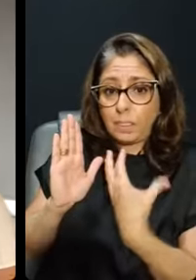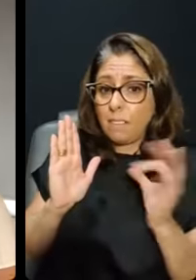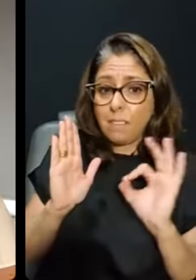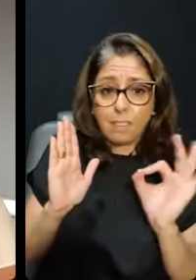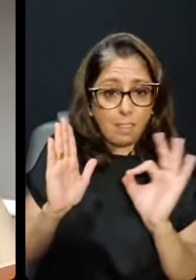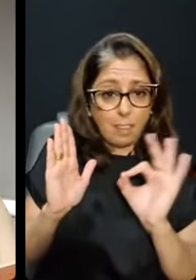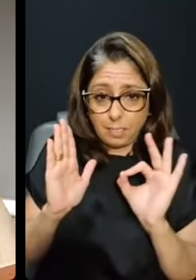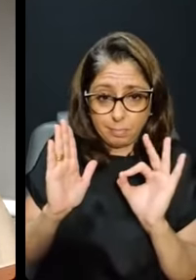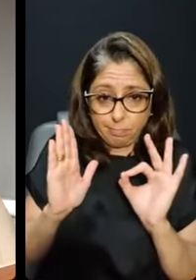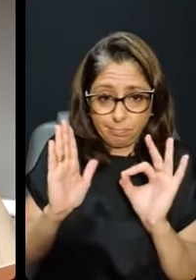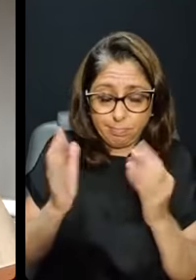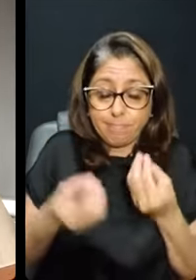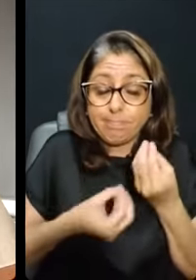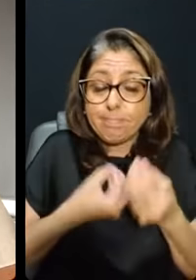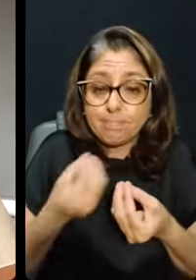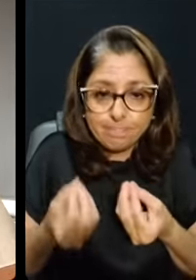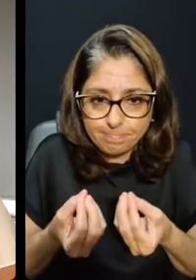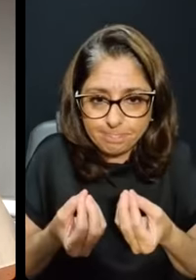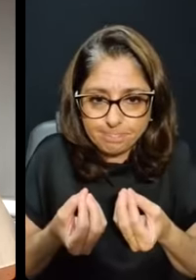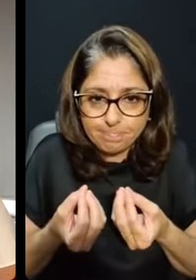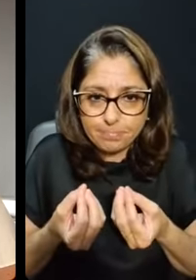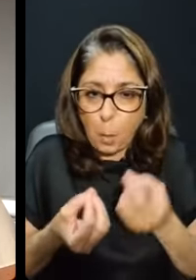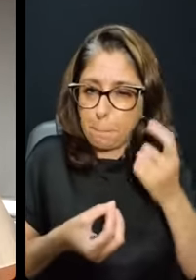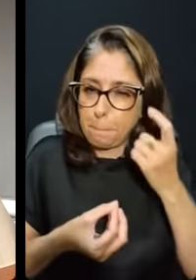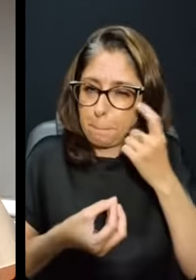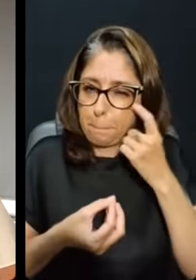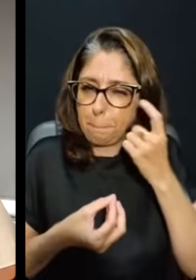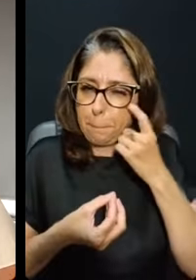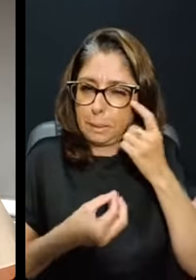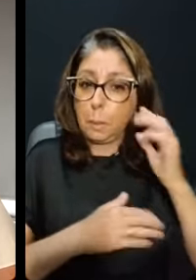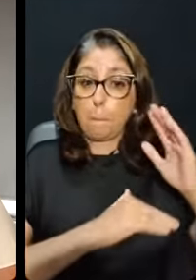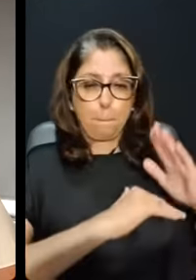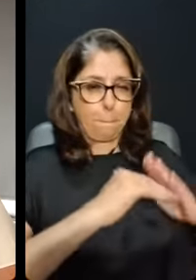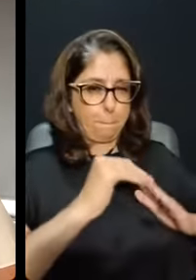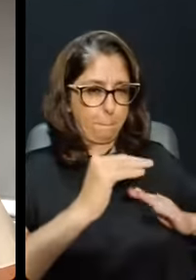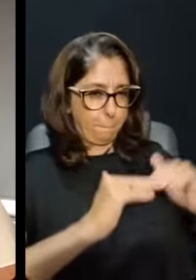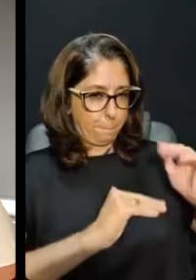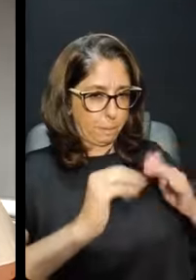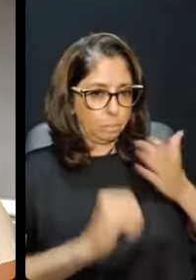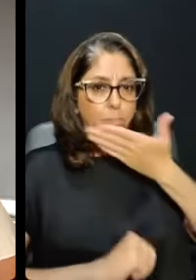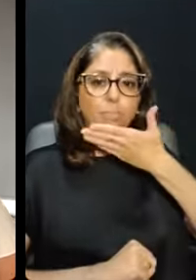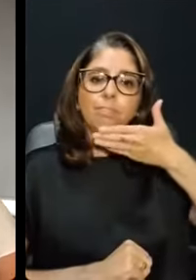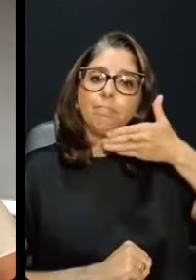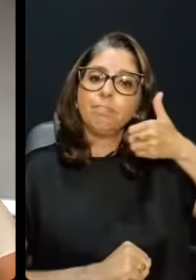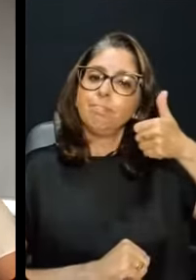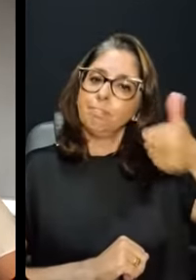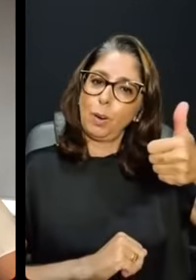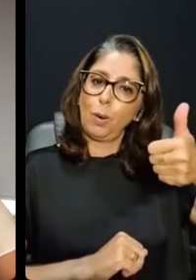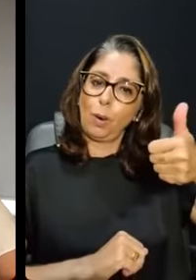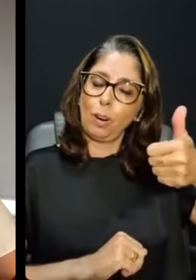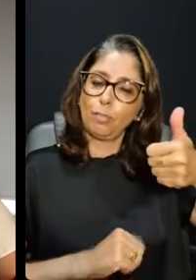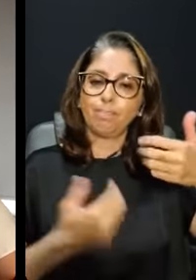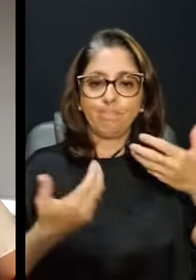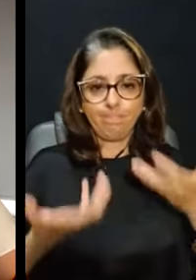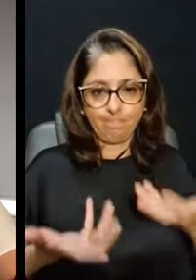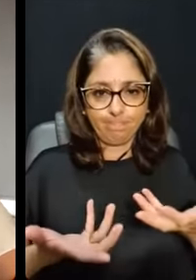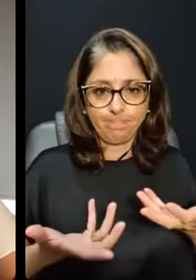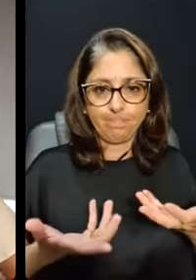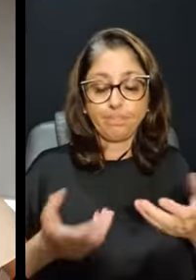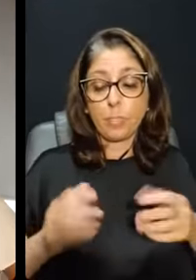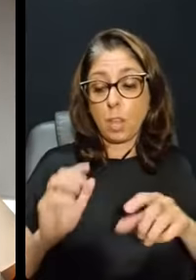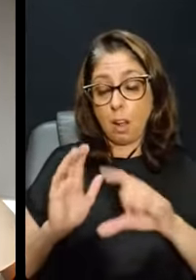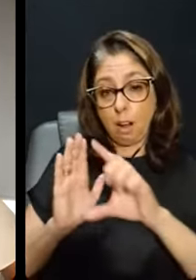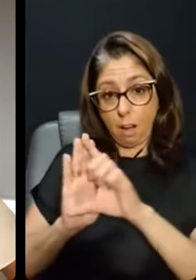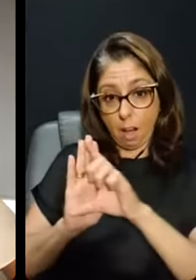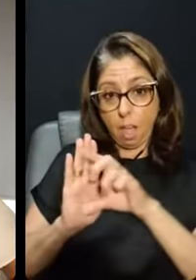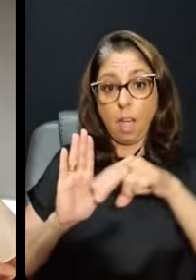tomo? E aí eu comecei a entender que em alguns momentos as normativas elas são essenciais como